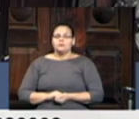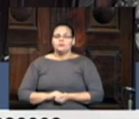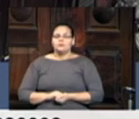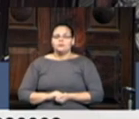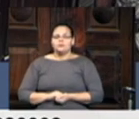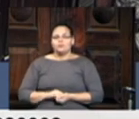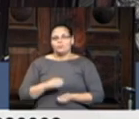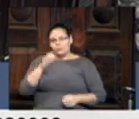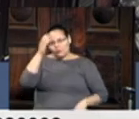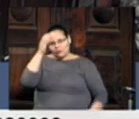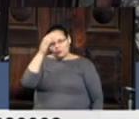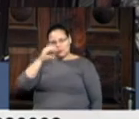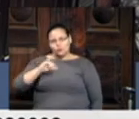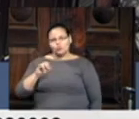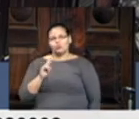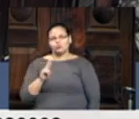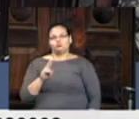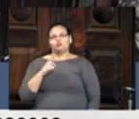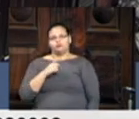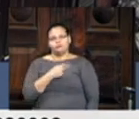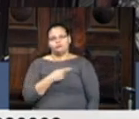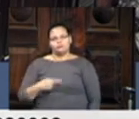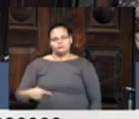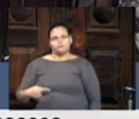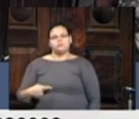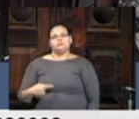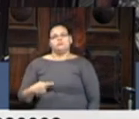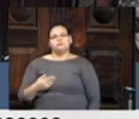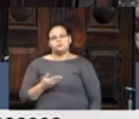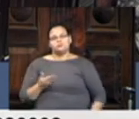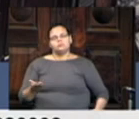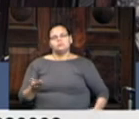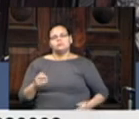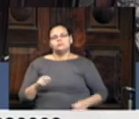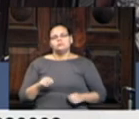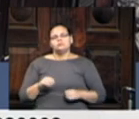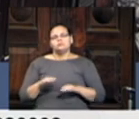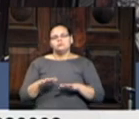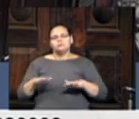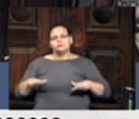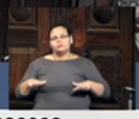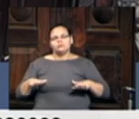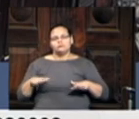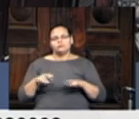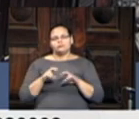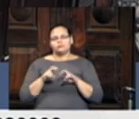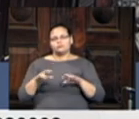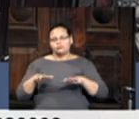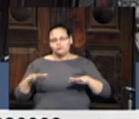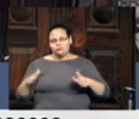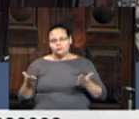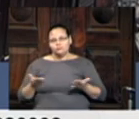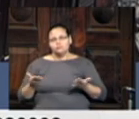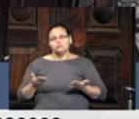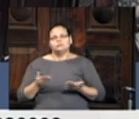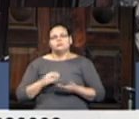Tia Ju, que preside essa sessão da LERJ. Senhoras e senhores deputados.